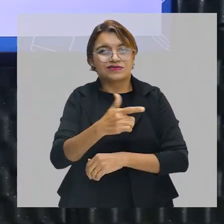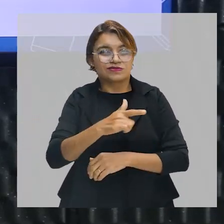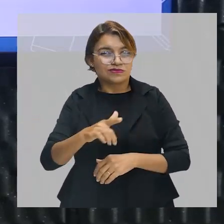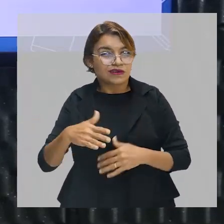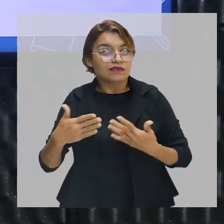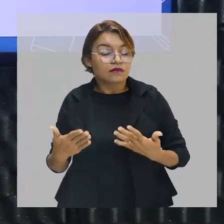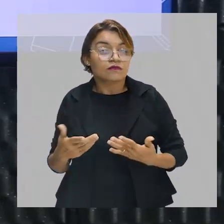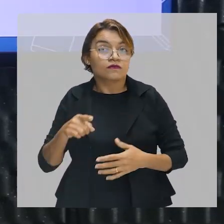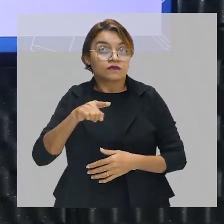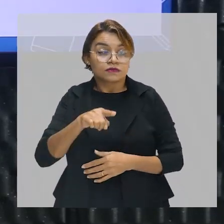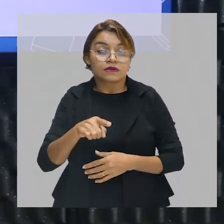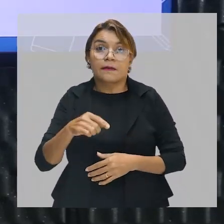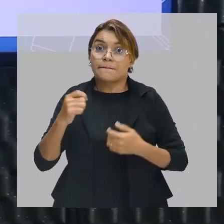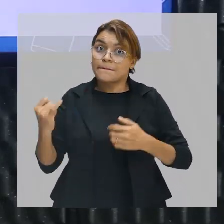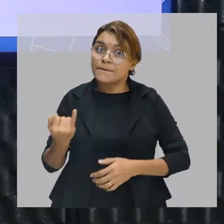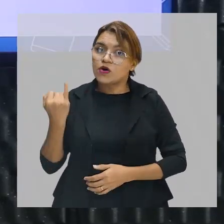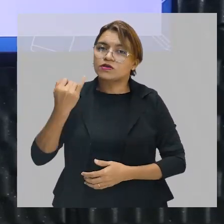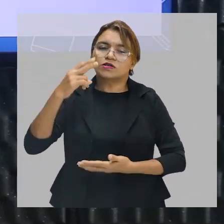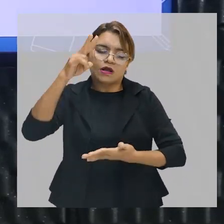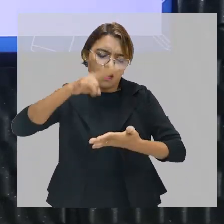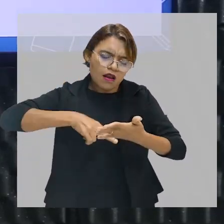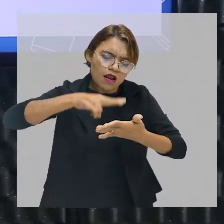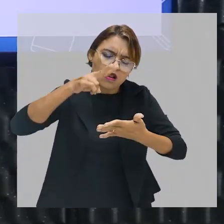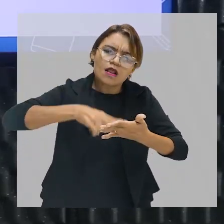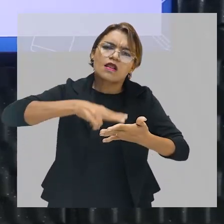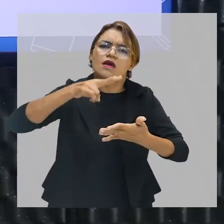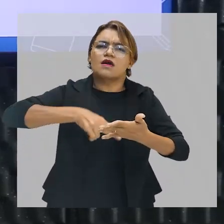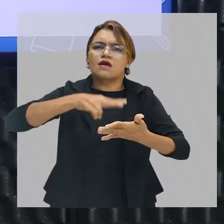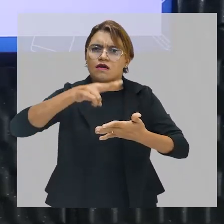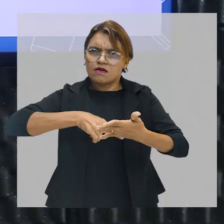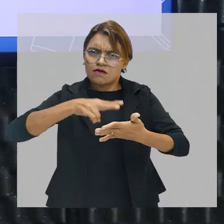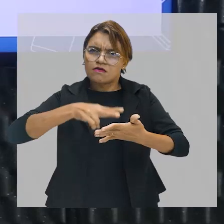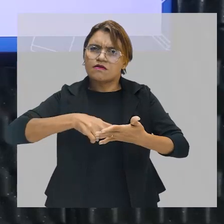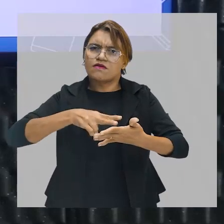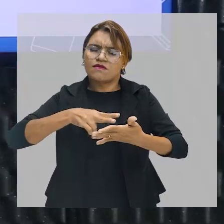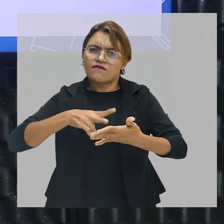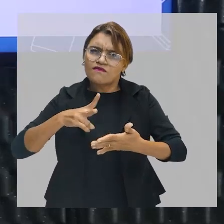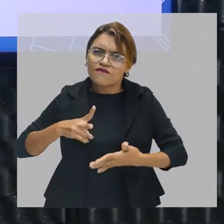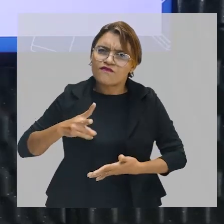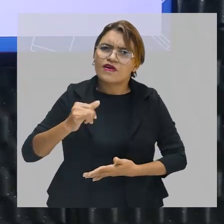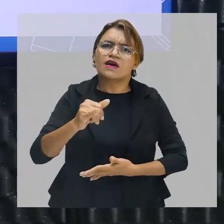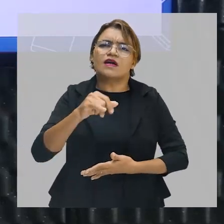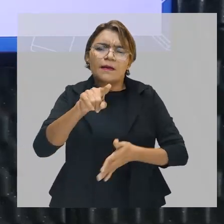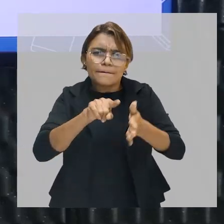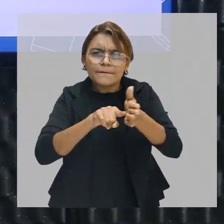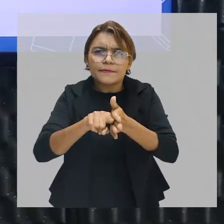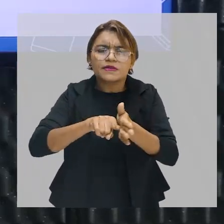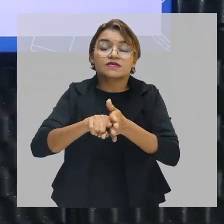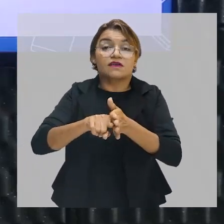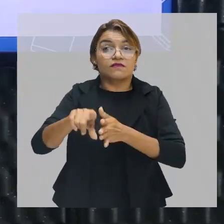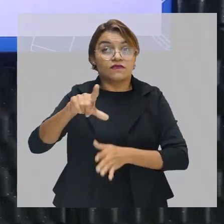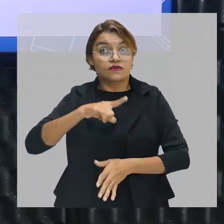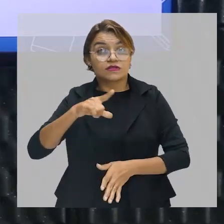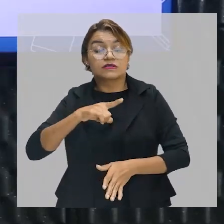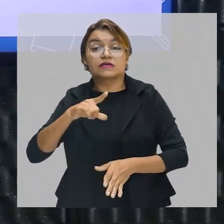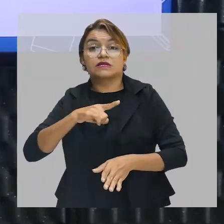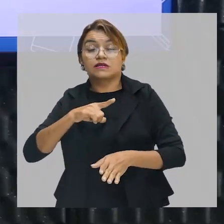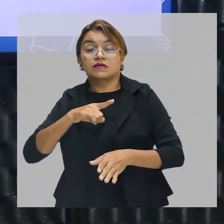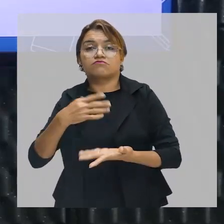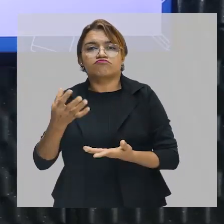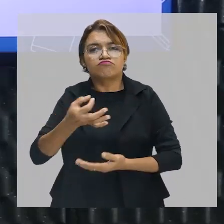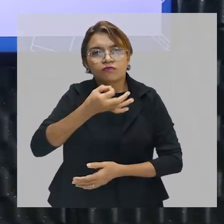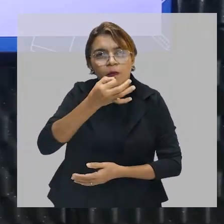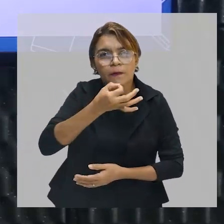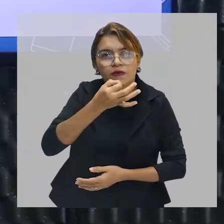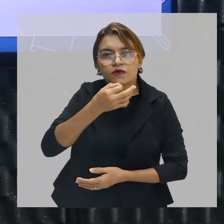questões. Procure sempre ler, busque a fonte daquela informação, para que você realmente tenha um nível de criticidade